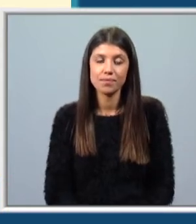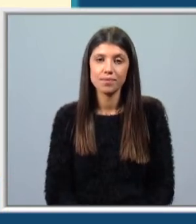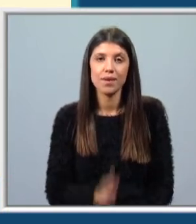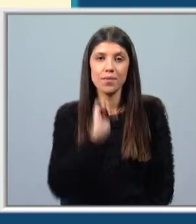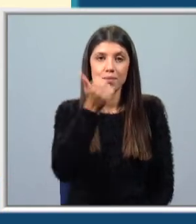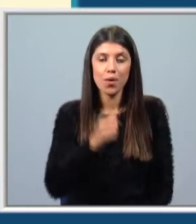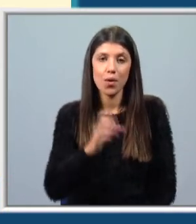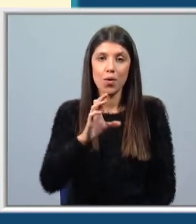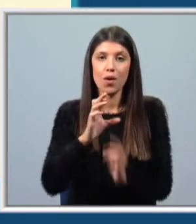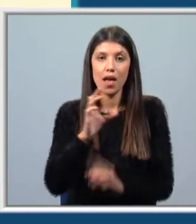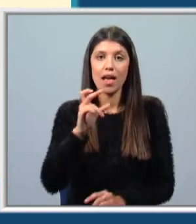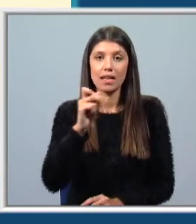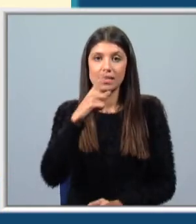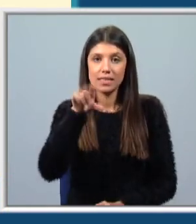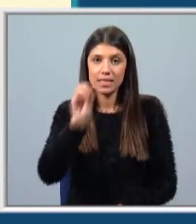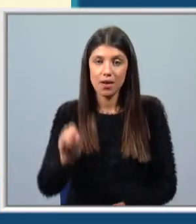Boa. São.